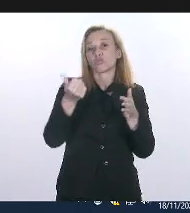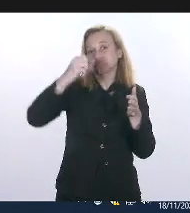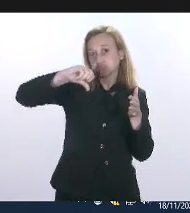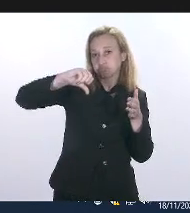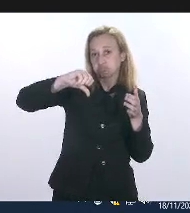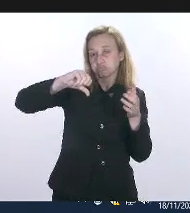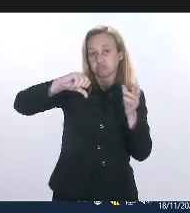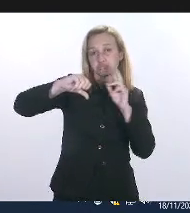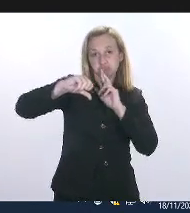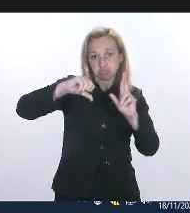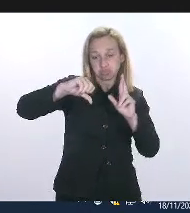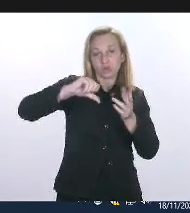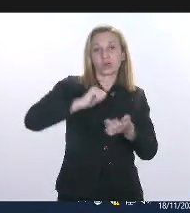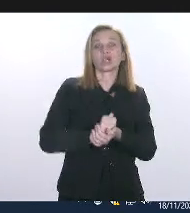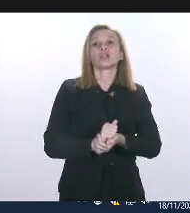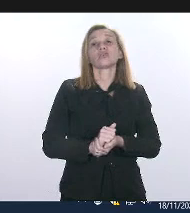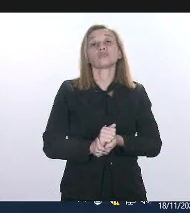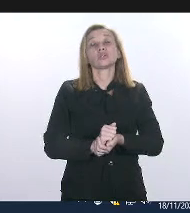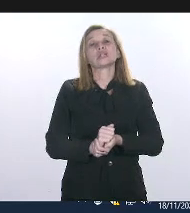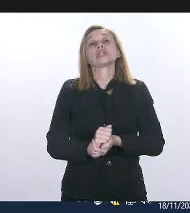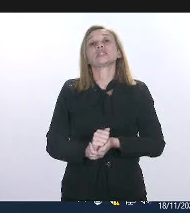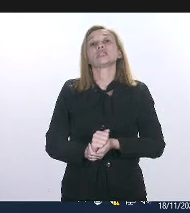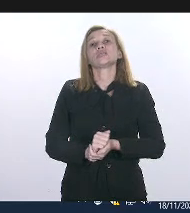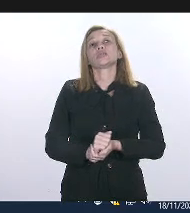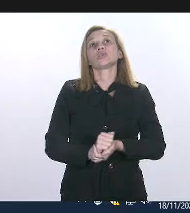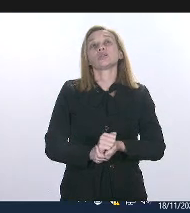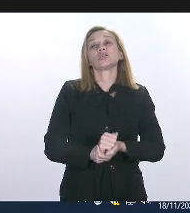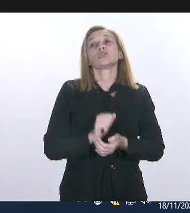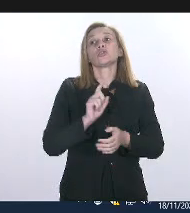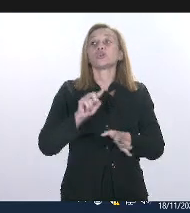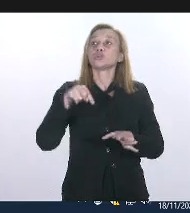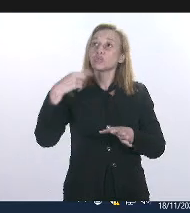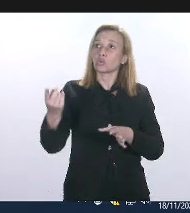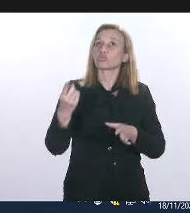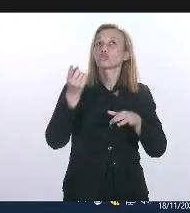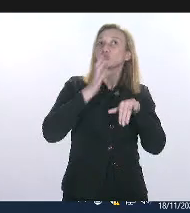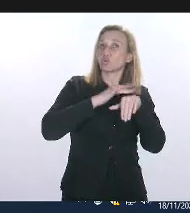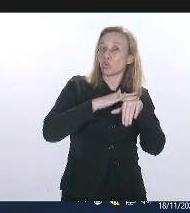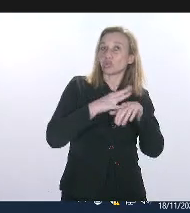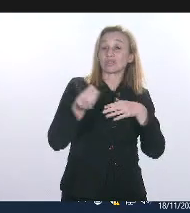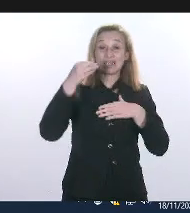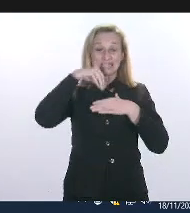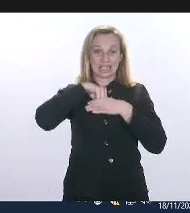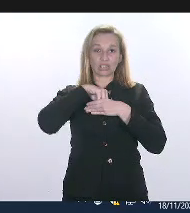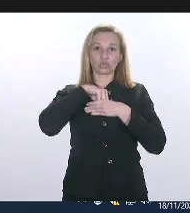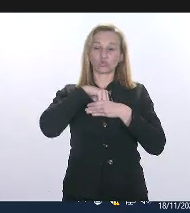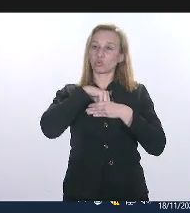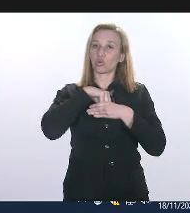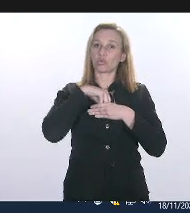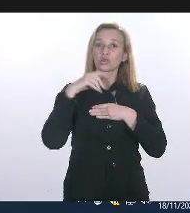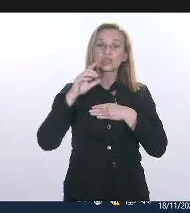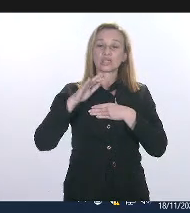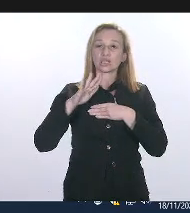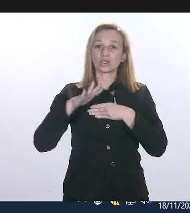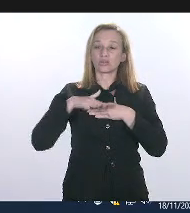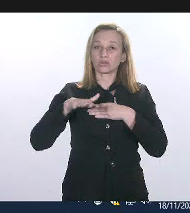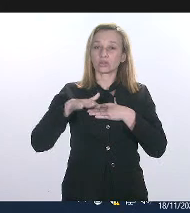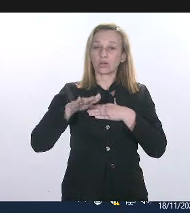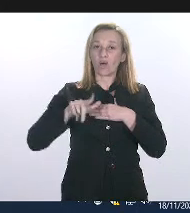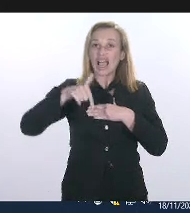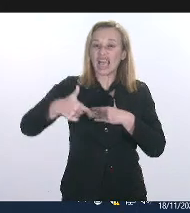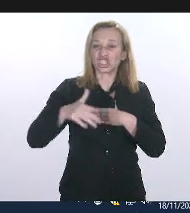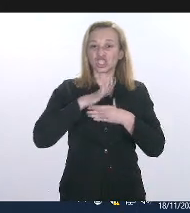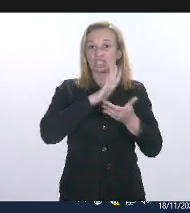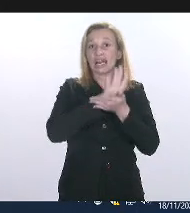possibilidade de reativação, que seria parecido com o vírus de outras doenças que ficam no corpo, não se manifestam, mas quando a imunidade baixa,